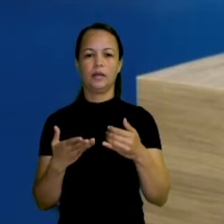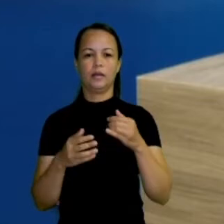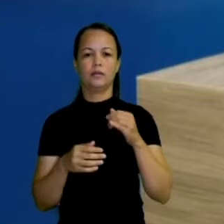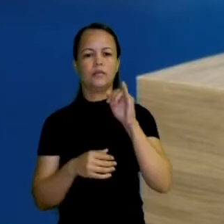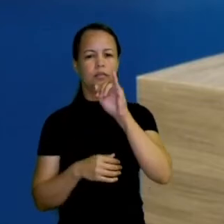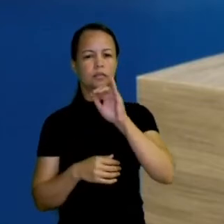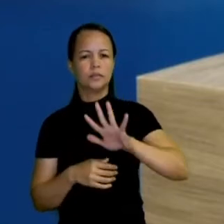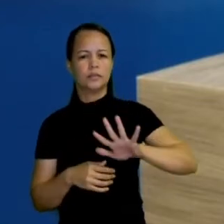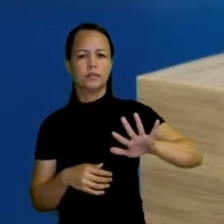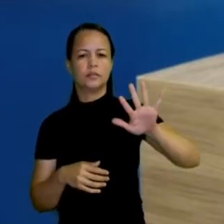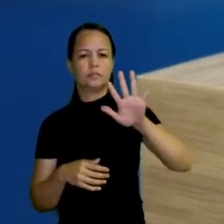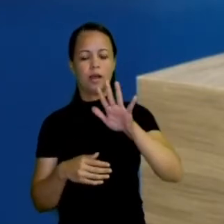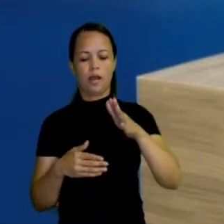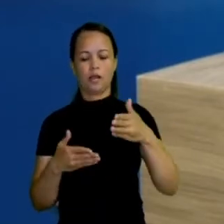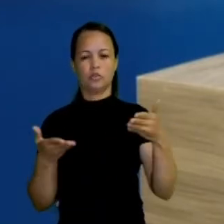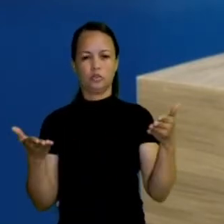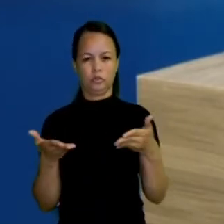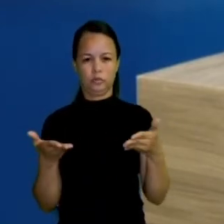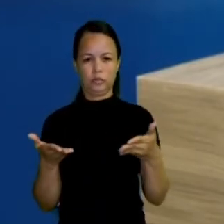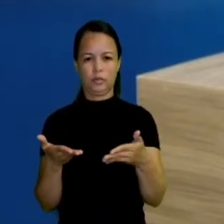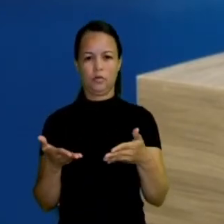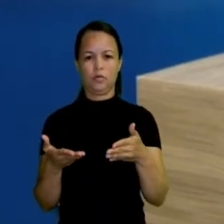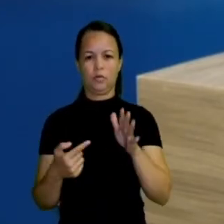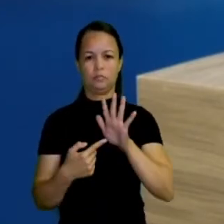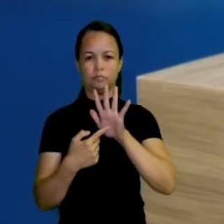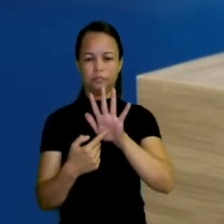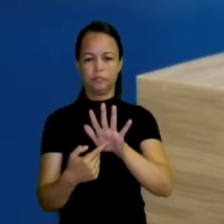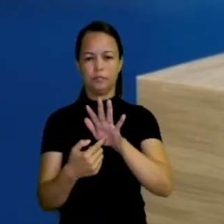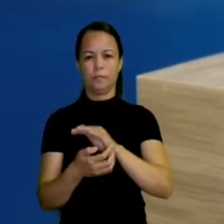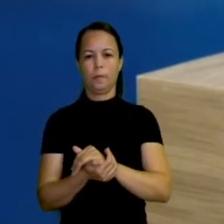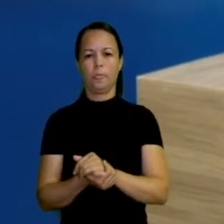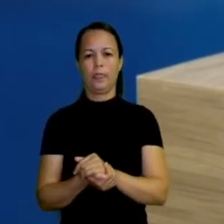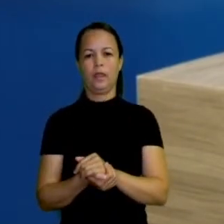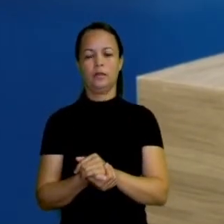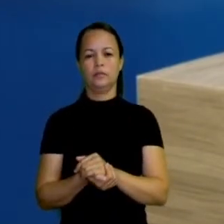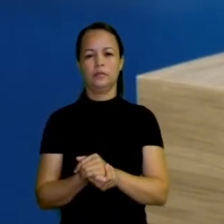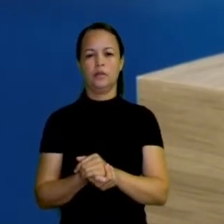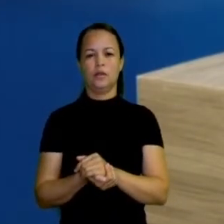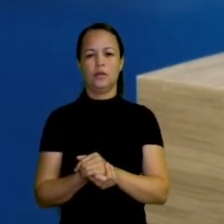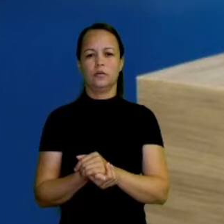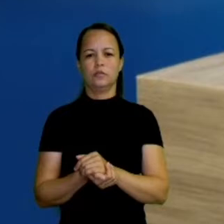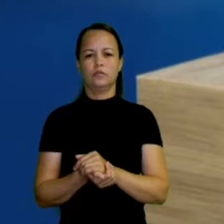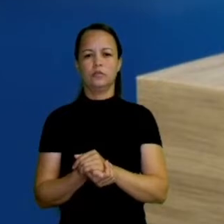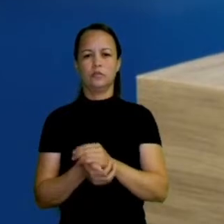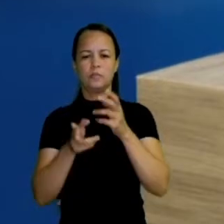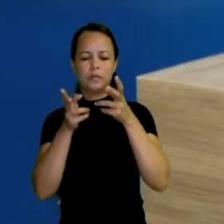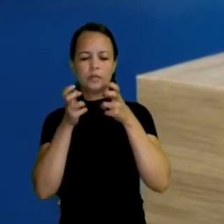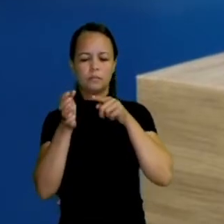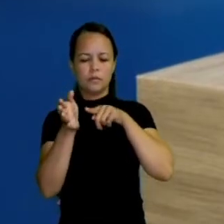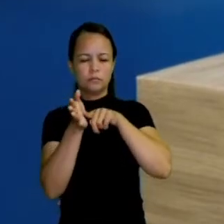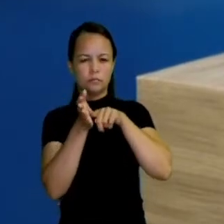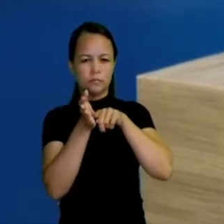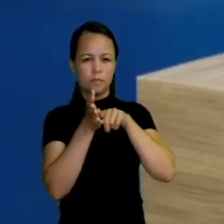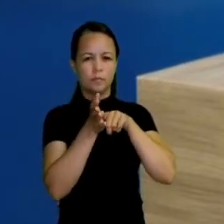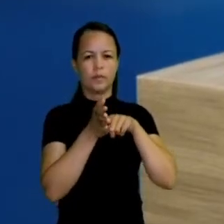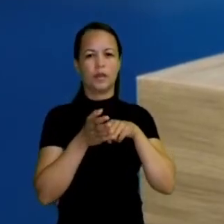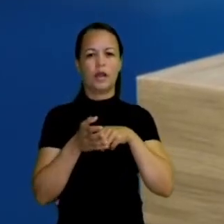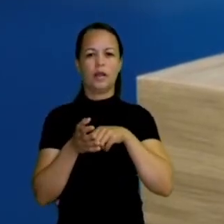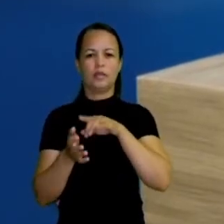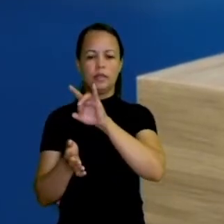gente colocou agora, gostaria que vocês fizessem essas análises aí de vocês